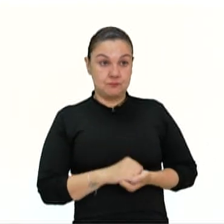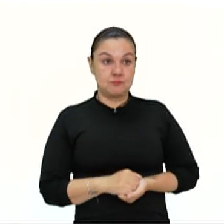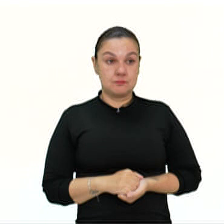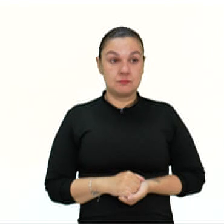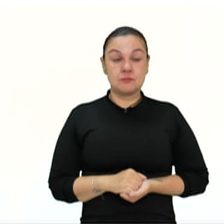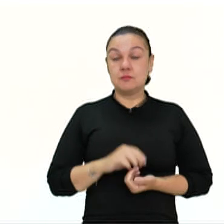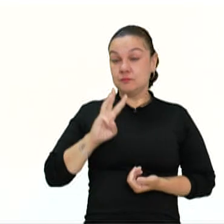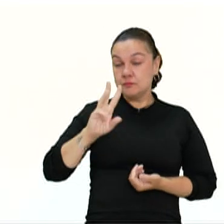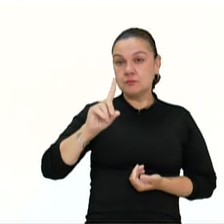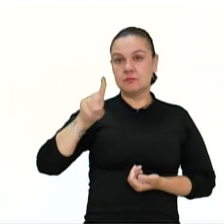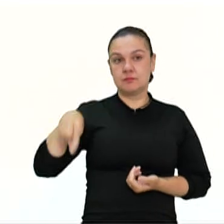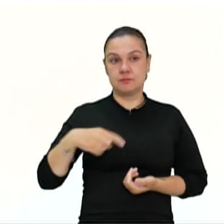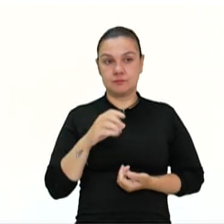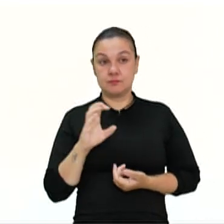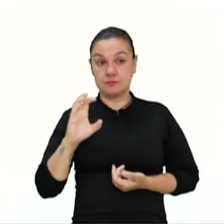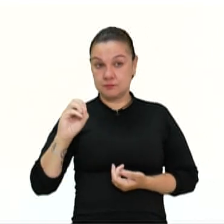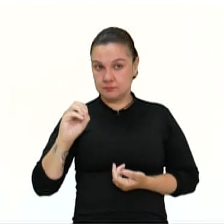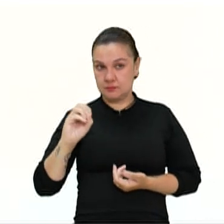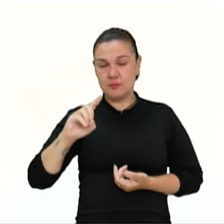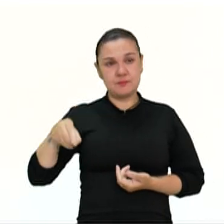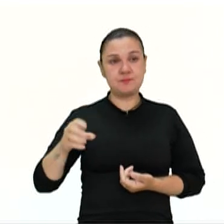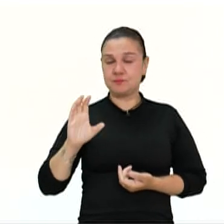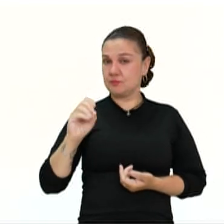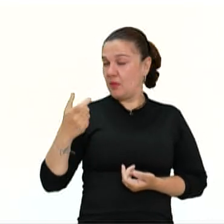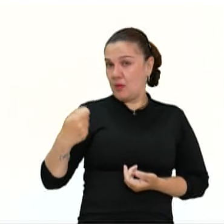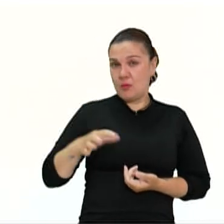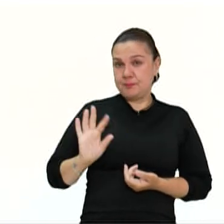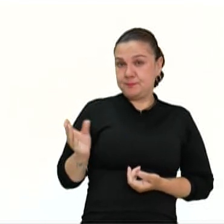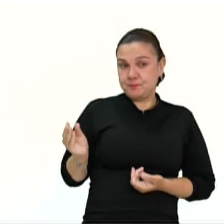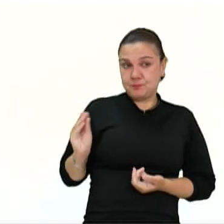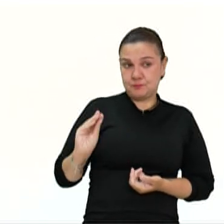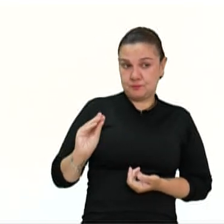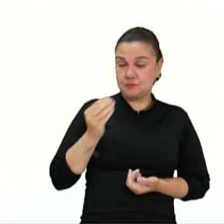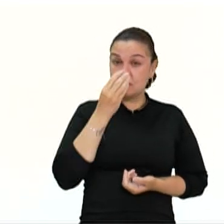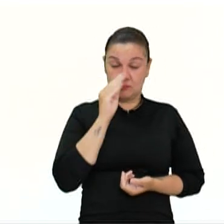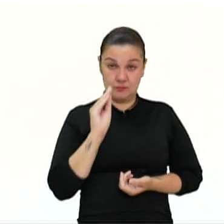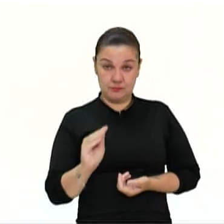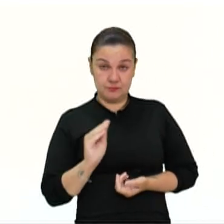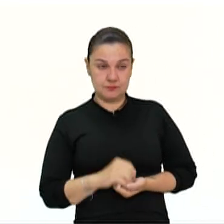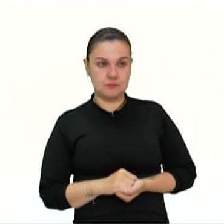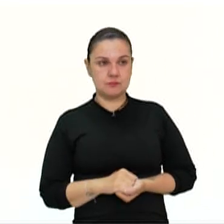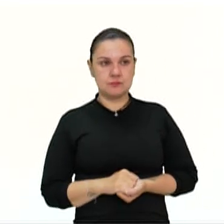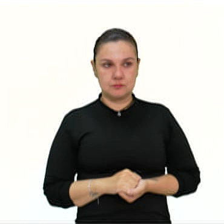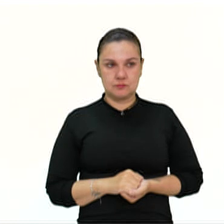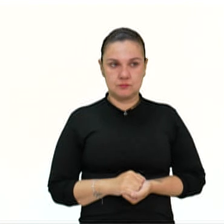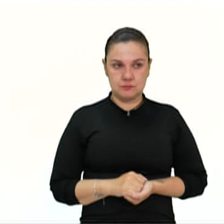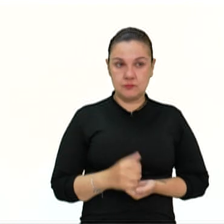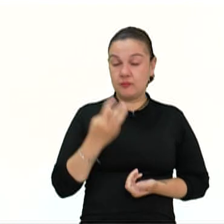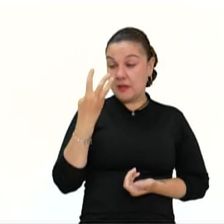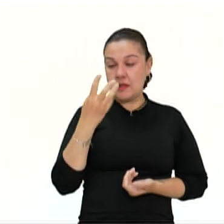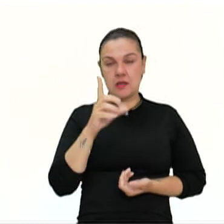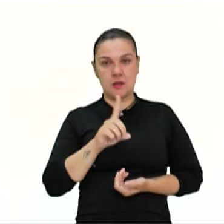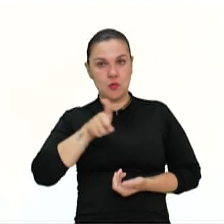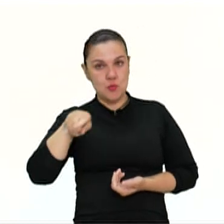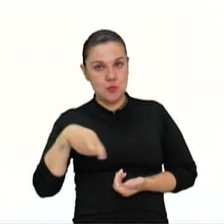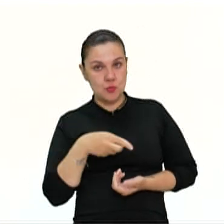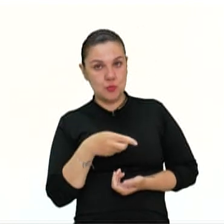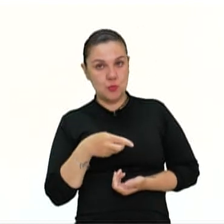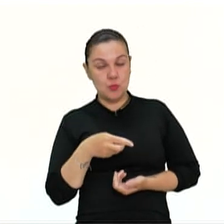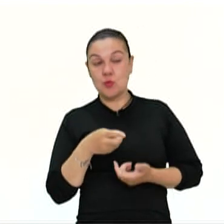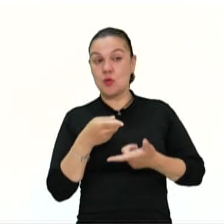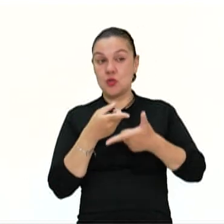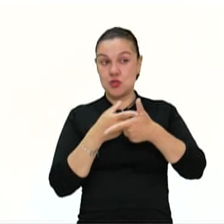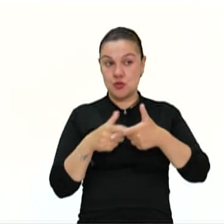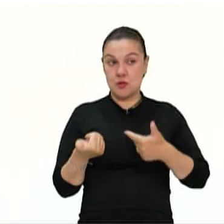31,0. Aquele vírgula zero não há necessidade de colocar, por isso que eu deixei só 31. E 31 dividido por 10, galerinha,